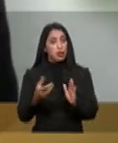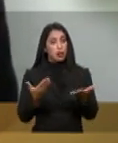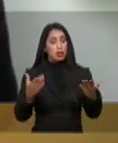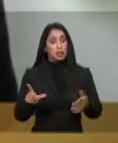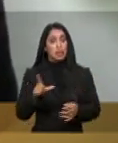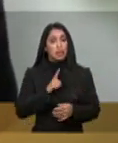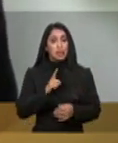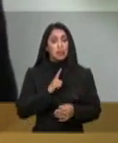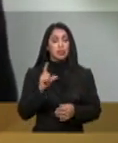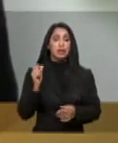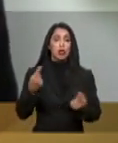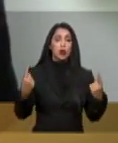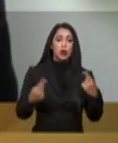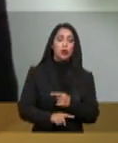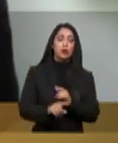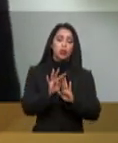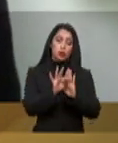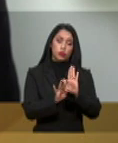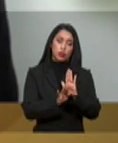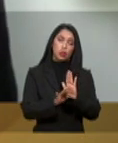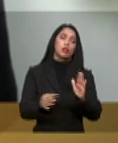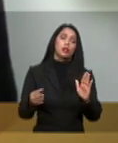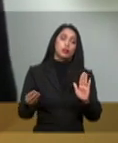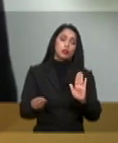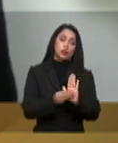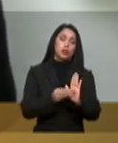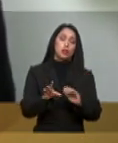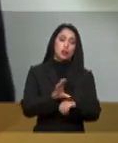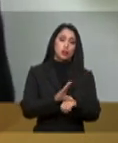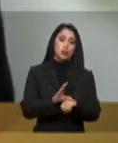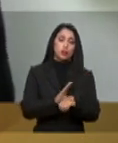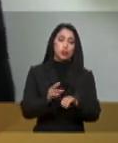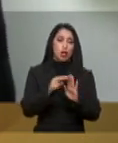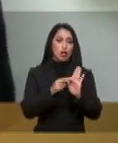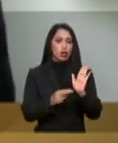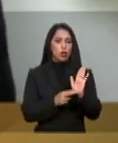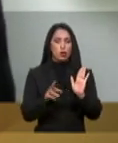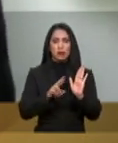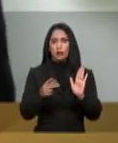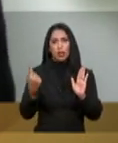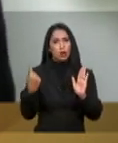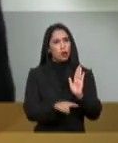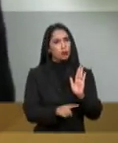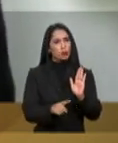a alegada violação ao texto constitucional. Além disso, a norma impugnada não ofende o artigo